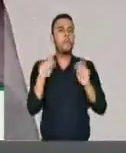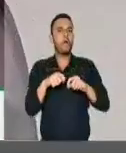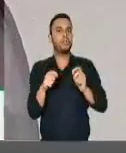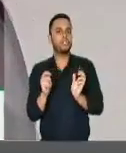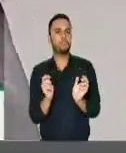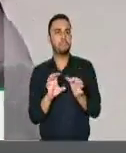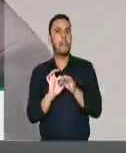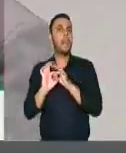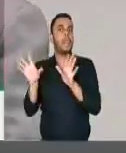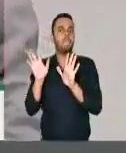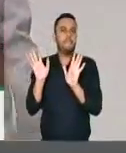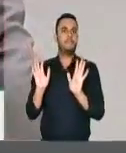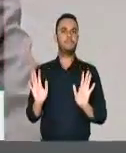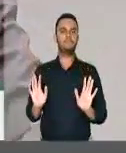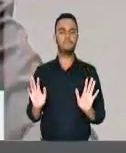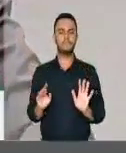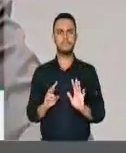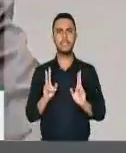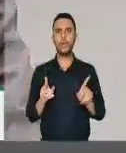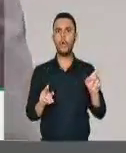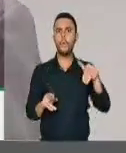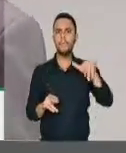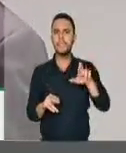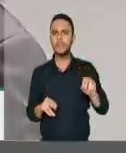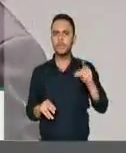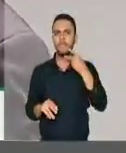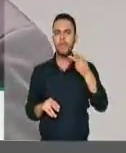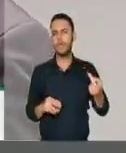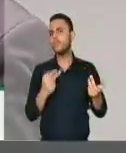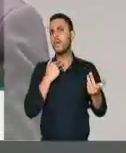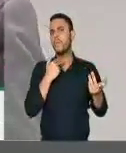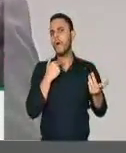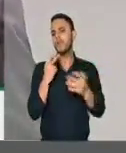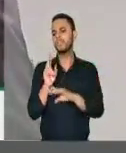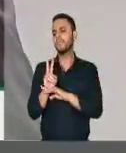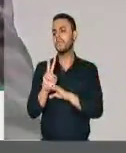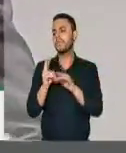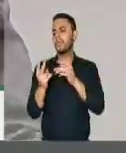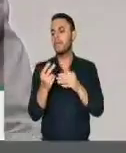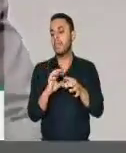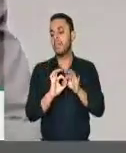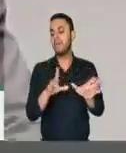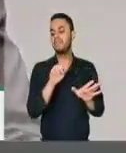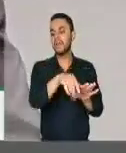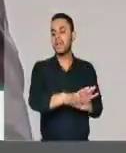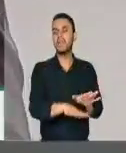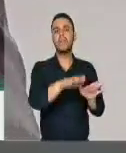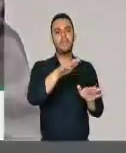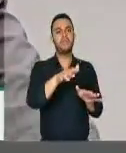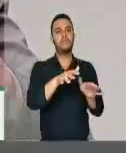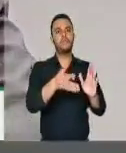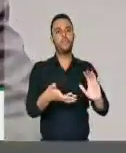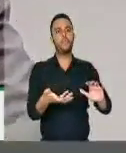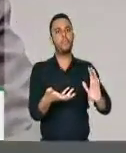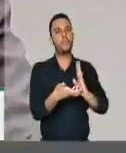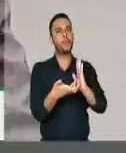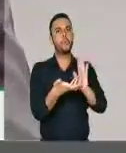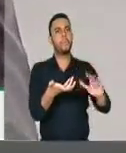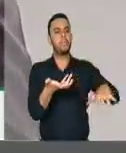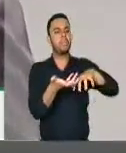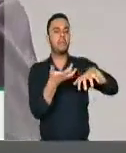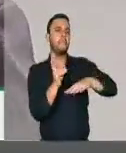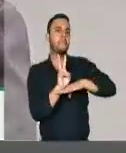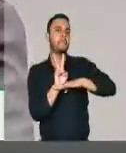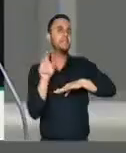como o deputado Miro cobrou, não fazer a sua defesa para jogar ao parlamento a responsabilidade de protegê-lo e